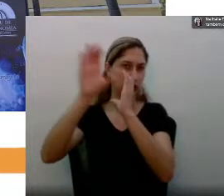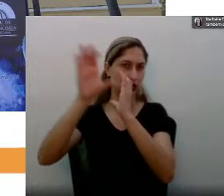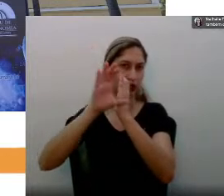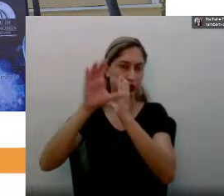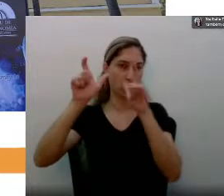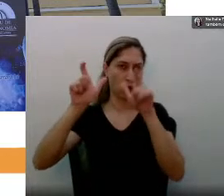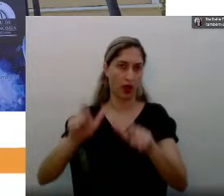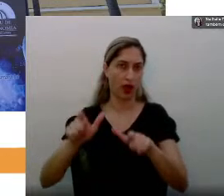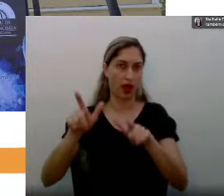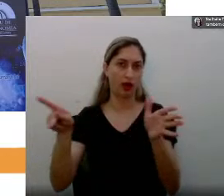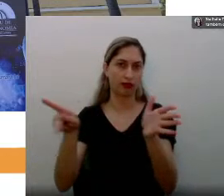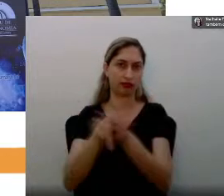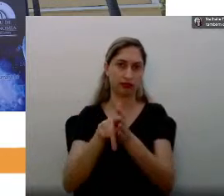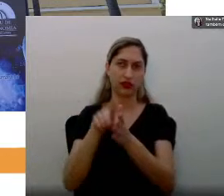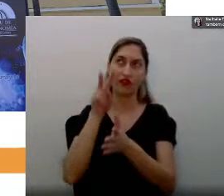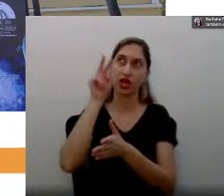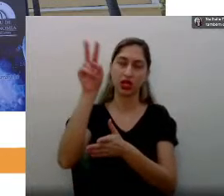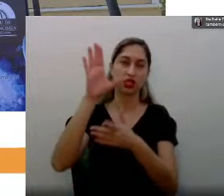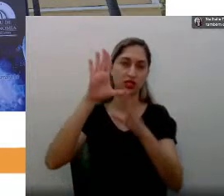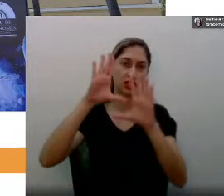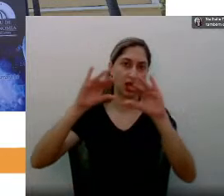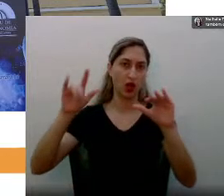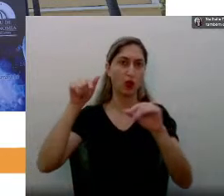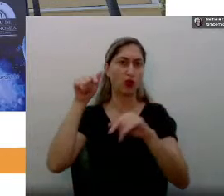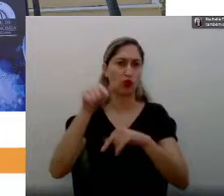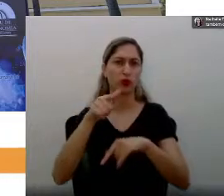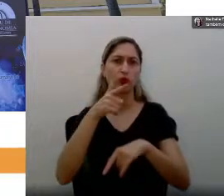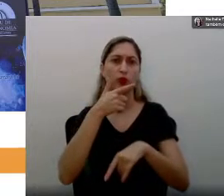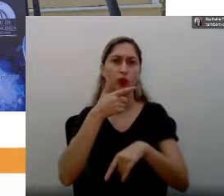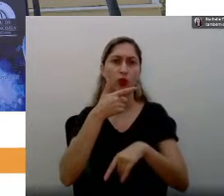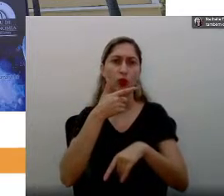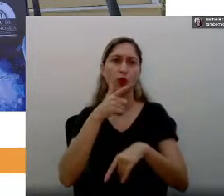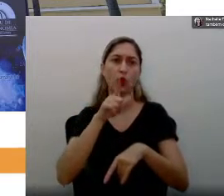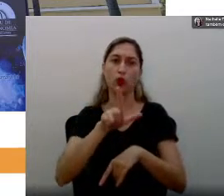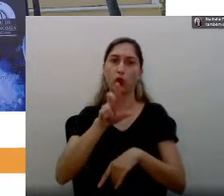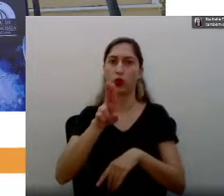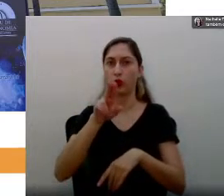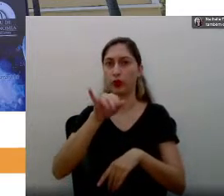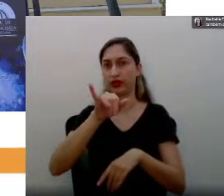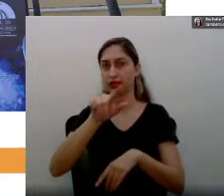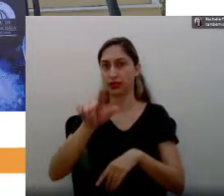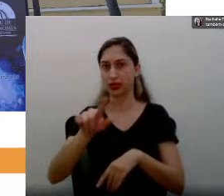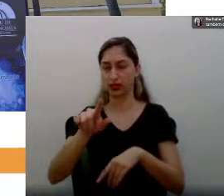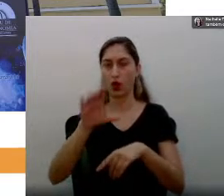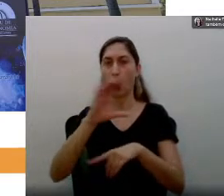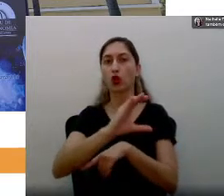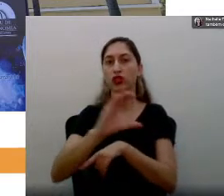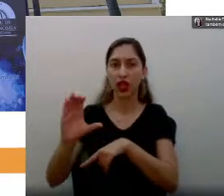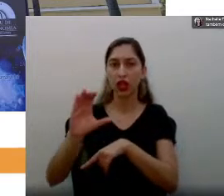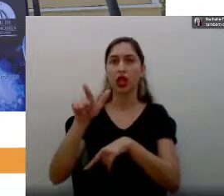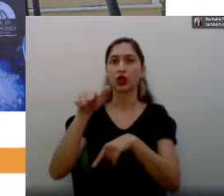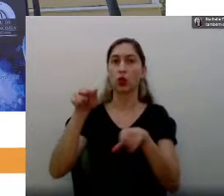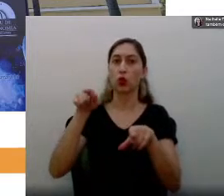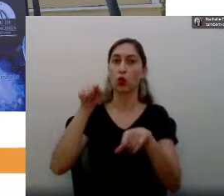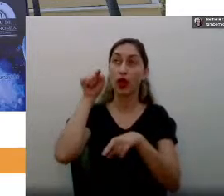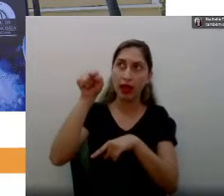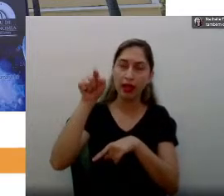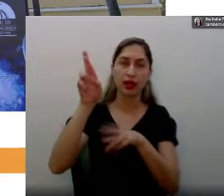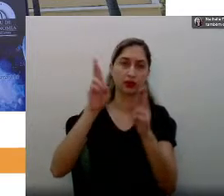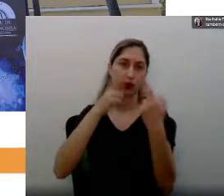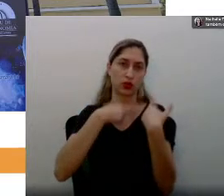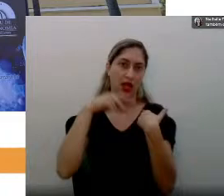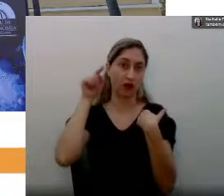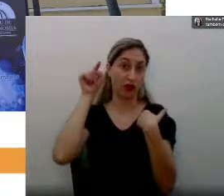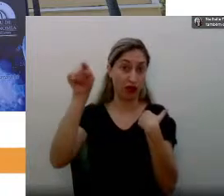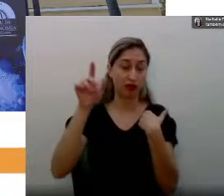é uma pessoa muito importante para sua vida para sua física aqui do nosso país beleza Eles vieram porque para